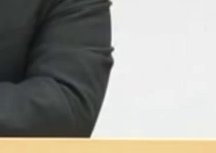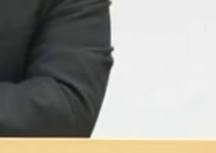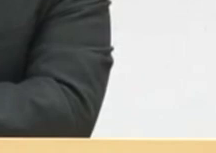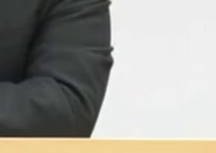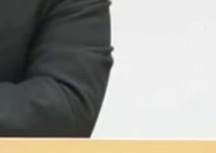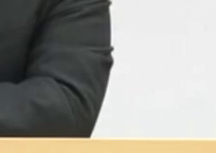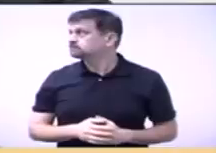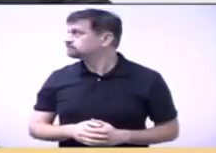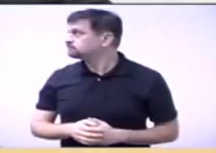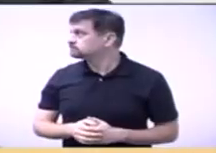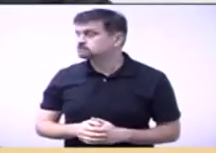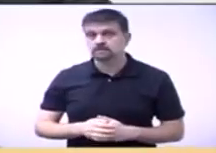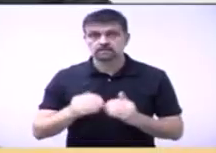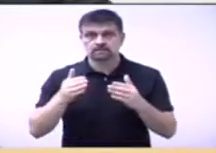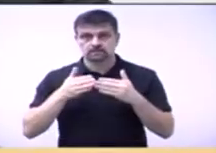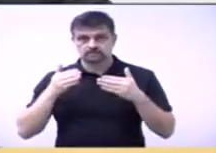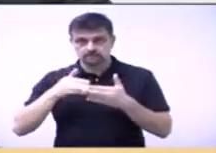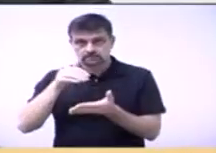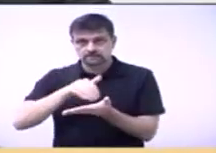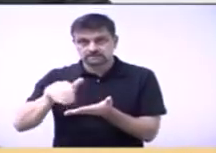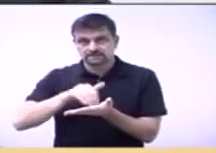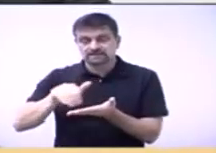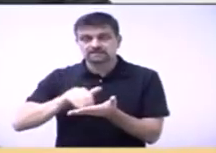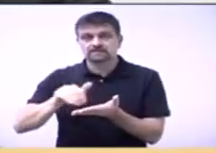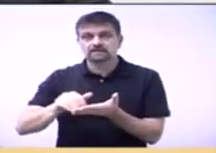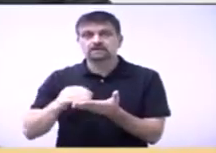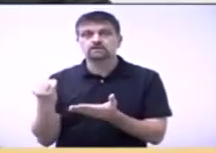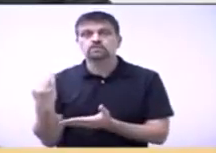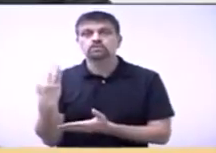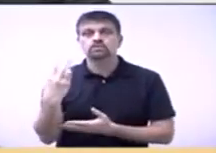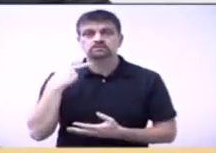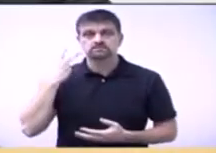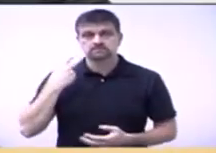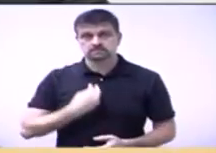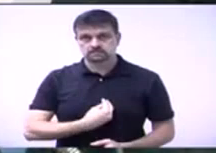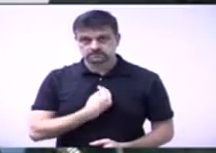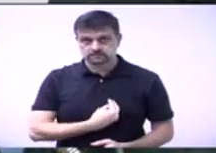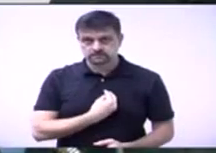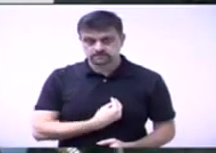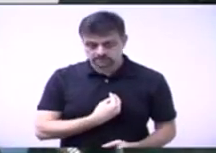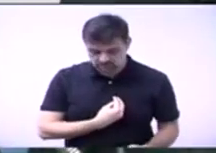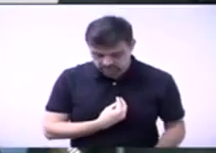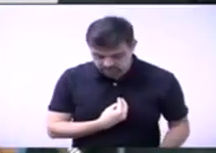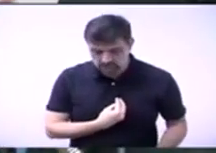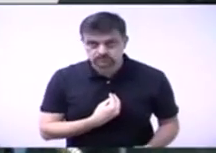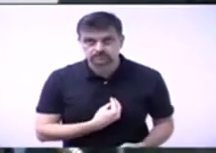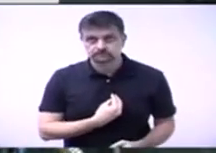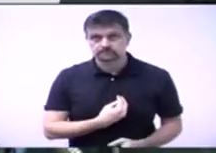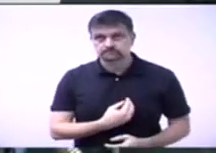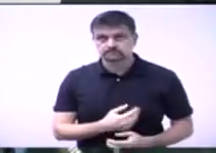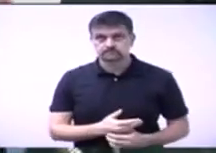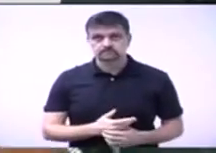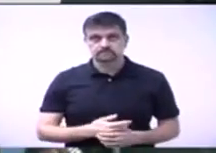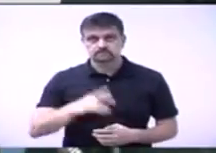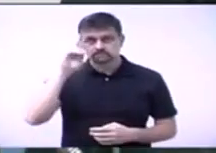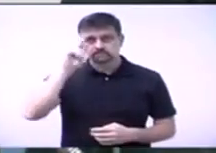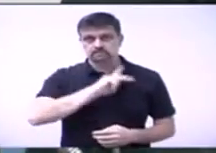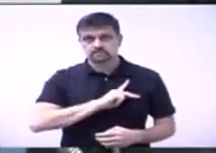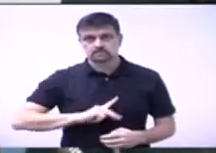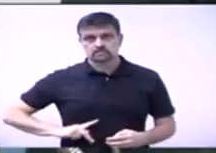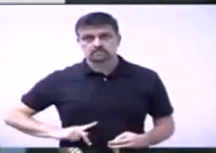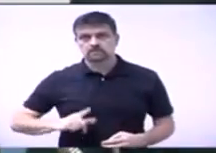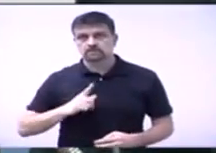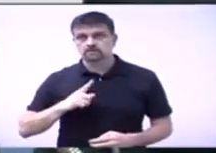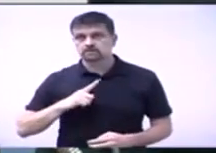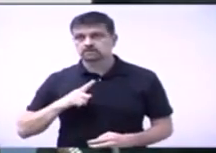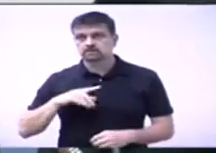terça-feira. Solicito ao senhor secretário que faça o controle de presença dos senhores vereadores. Senhor presidente,